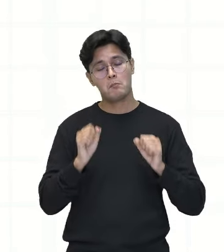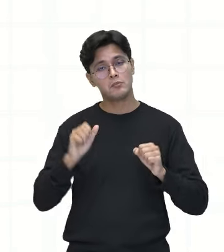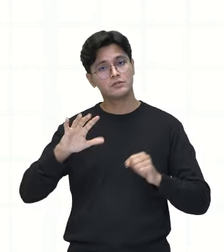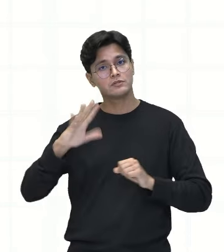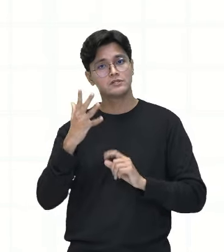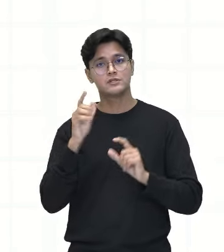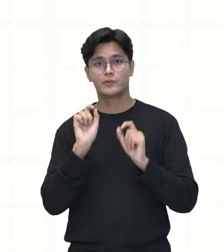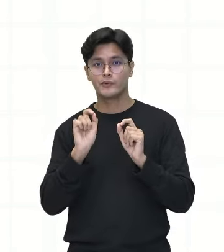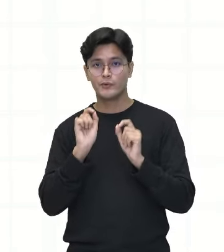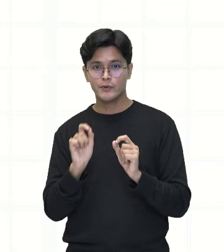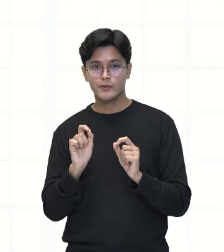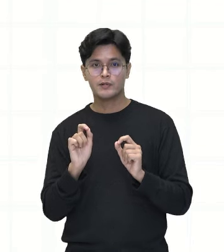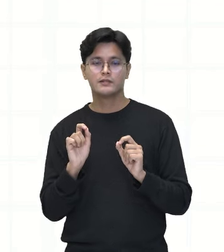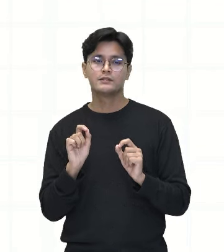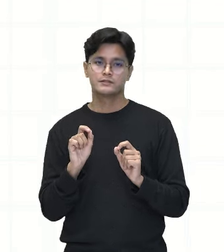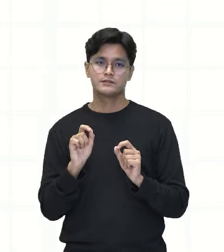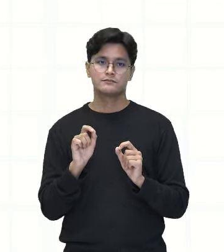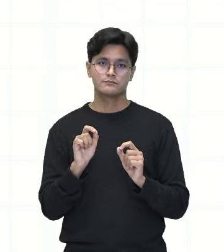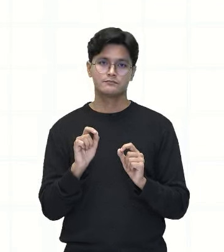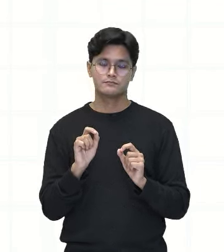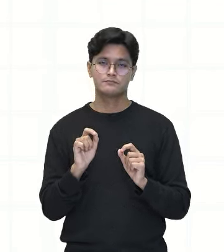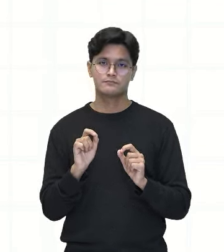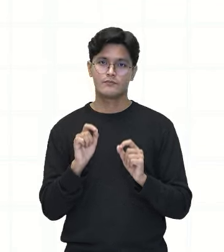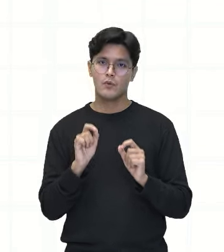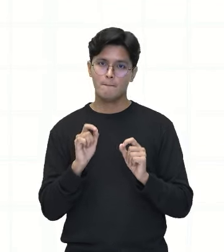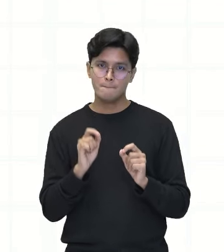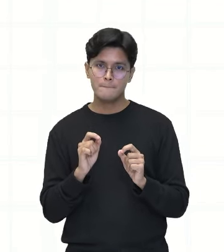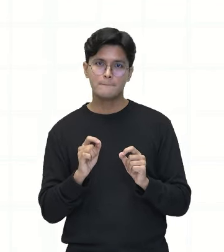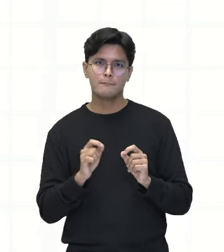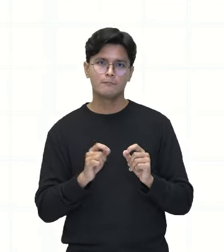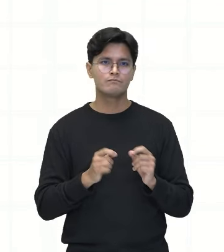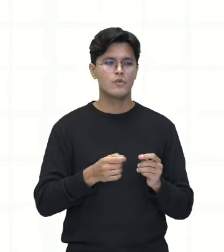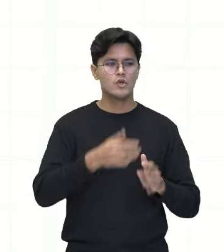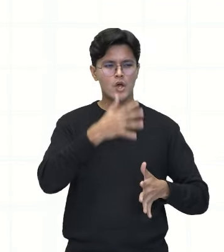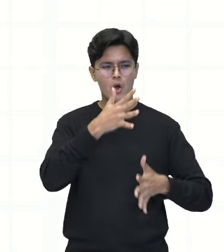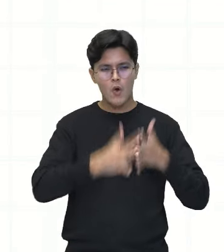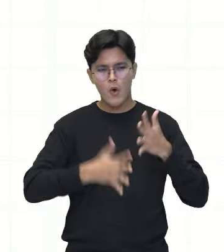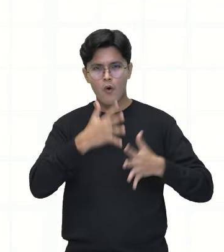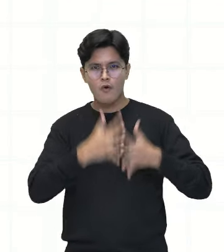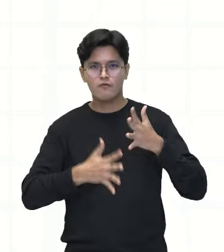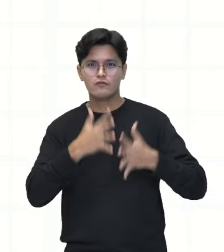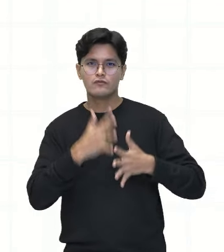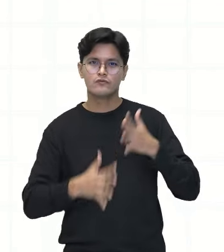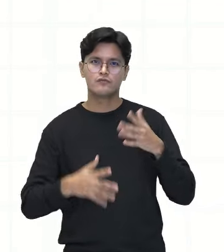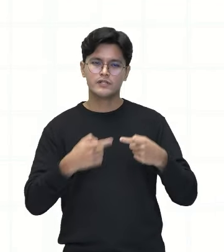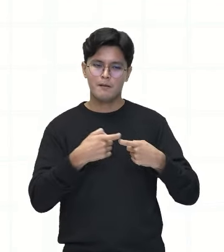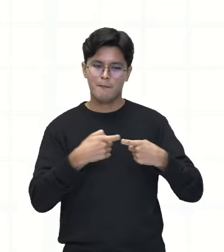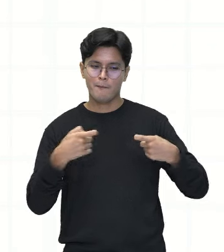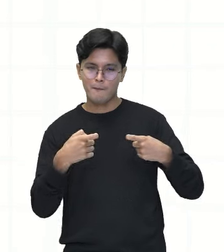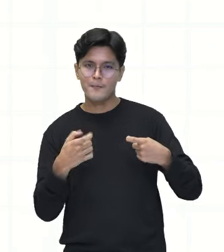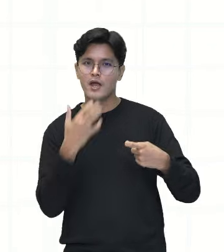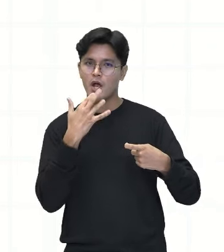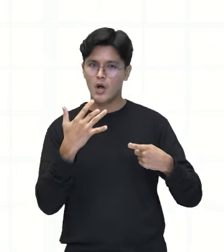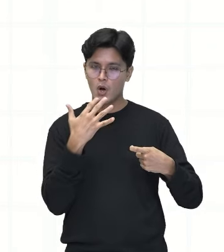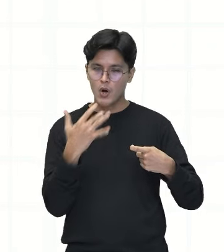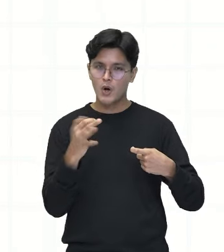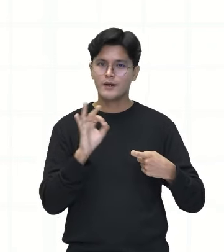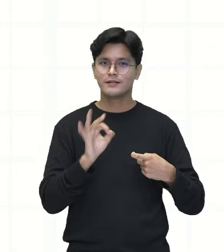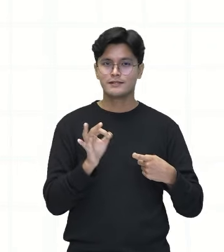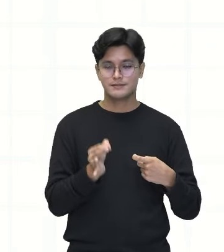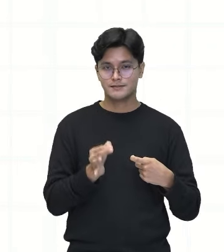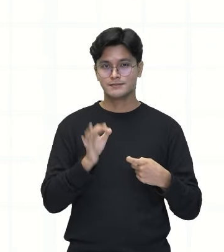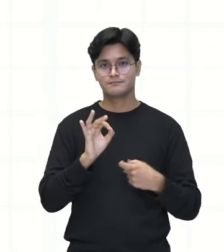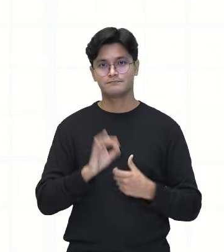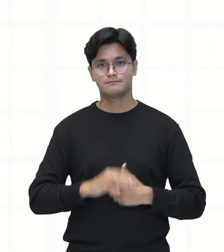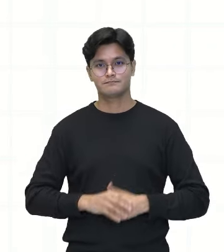accidentally take one of mine. Pode acidentalmente pegar uma das minhas meias,